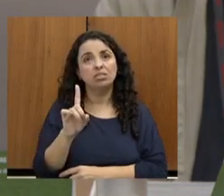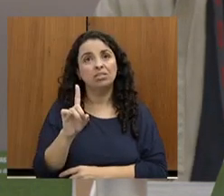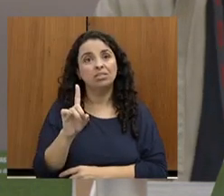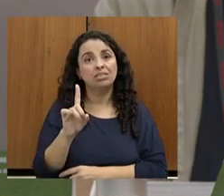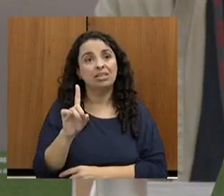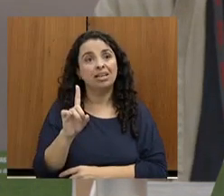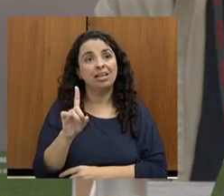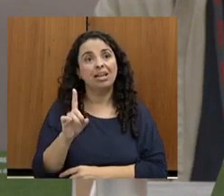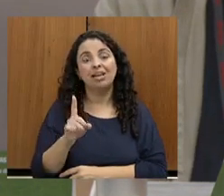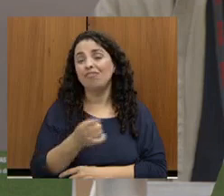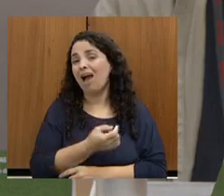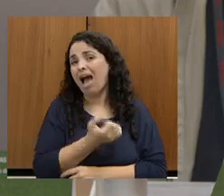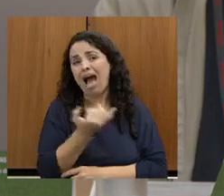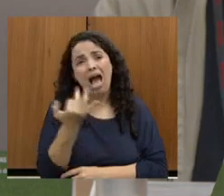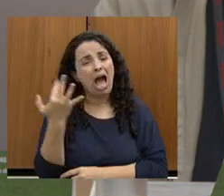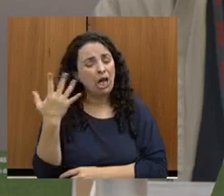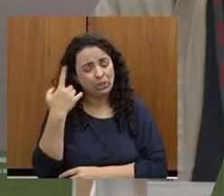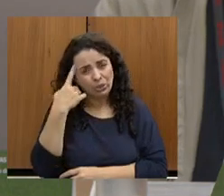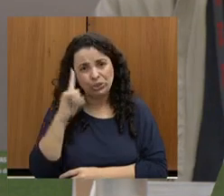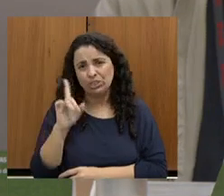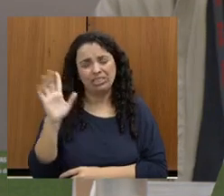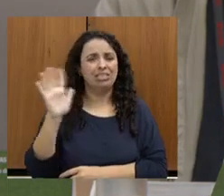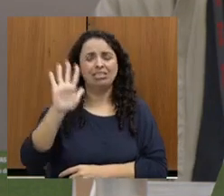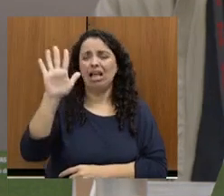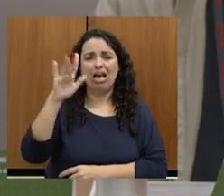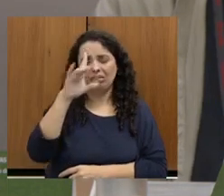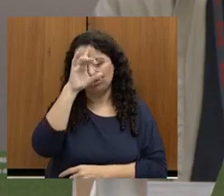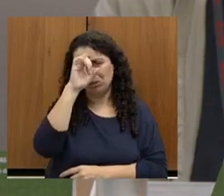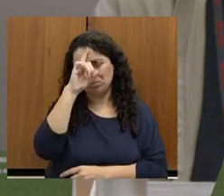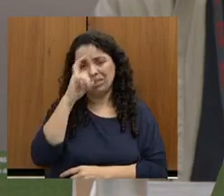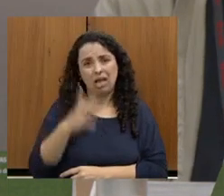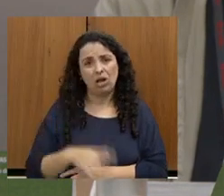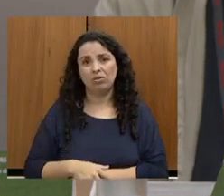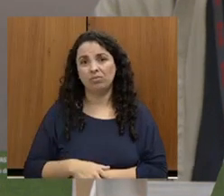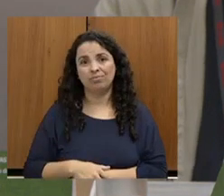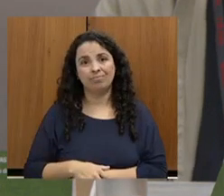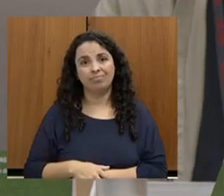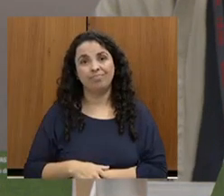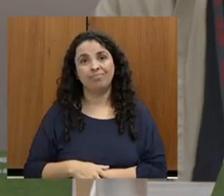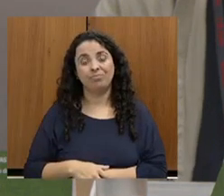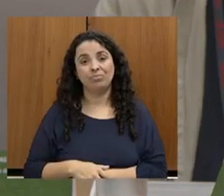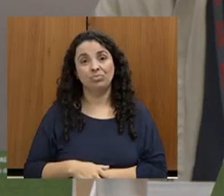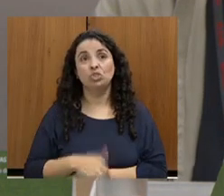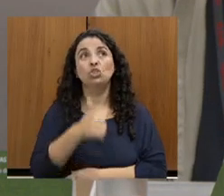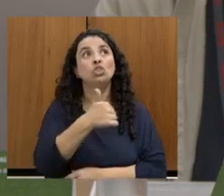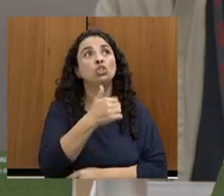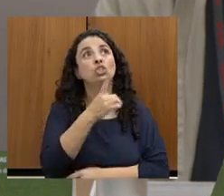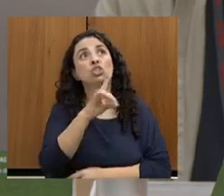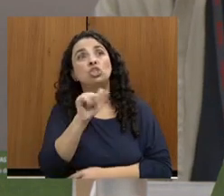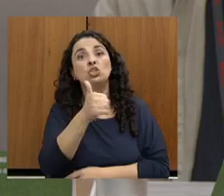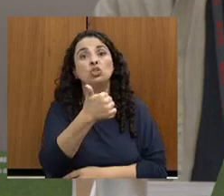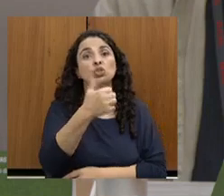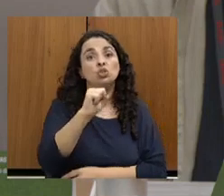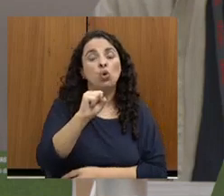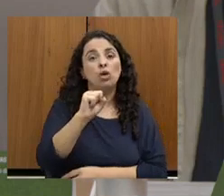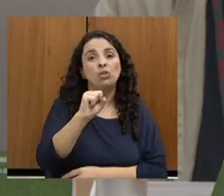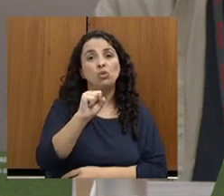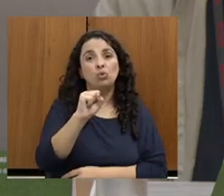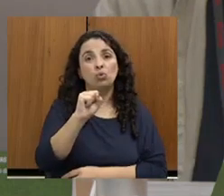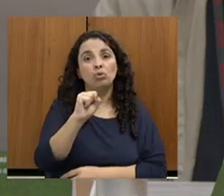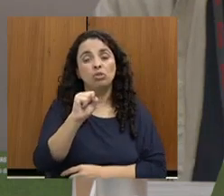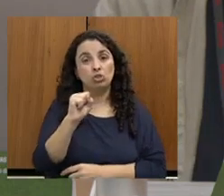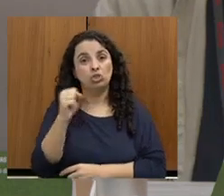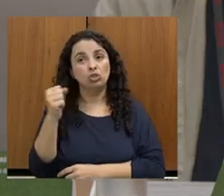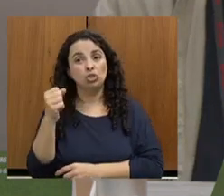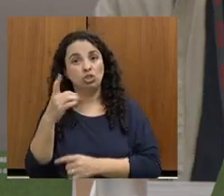pressão baixa. Então, a primeira madrugada foi muito difícil do dia 18 para o dia 19. Minha mãe está